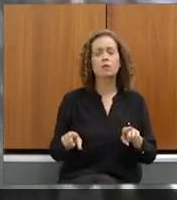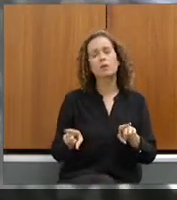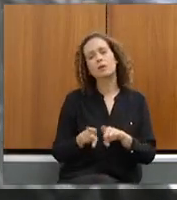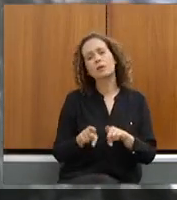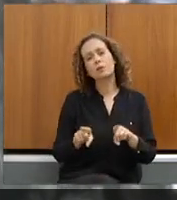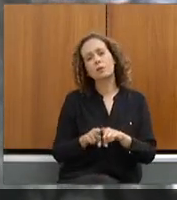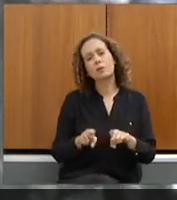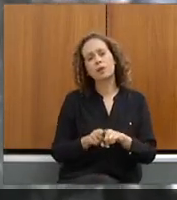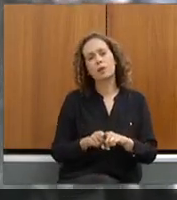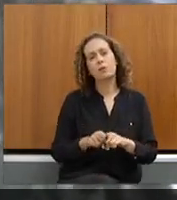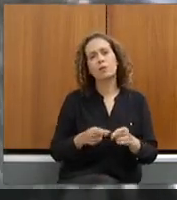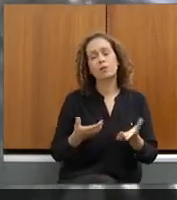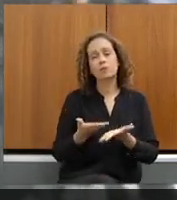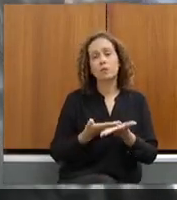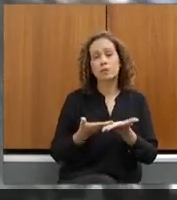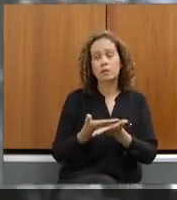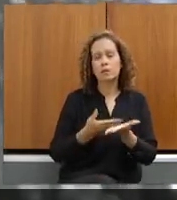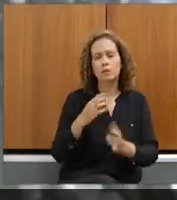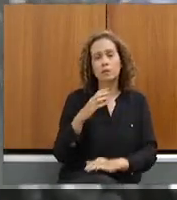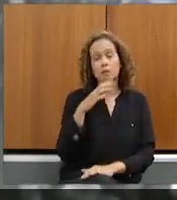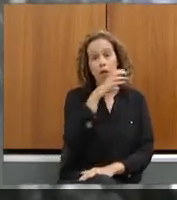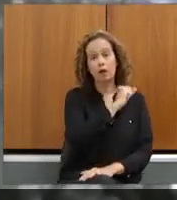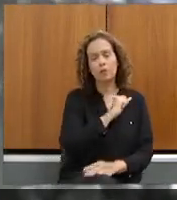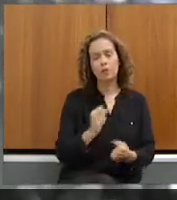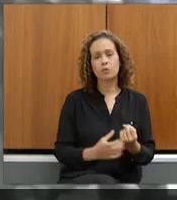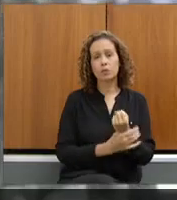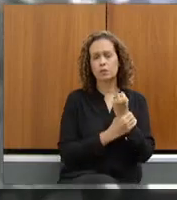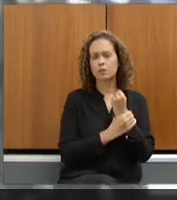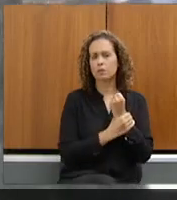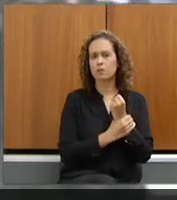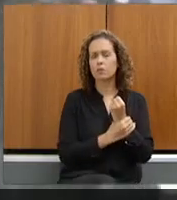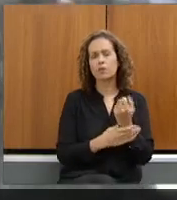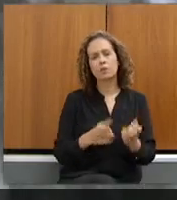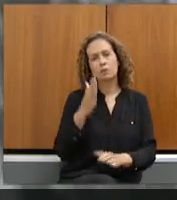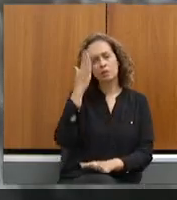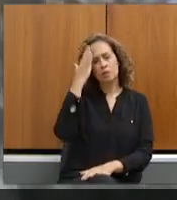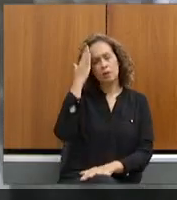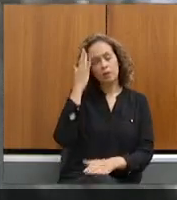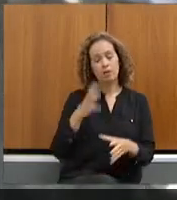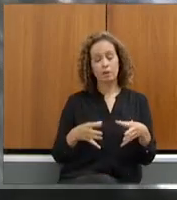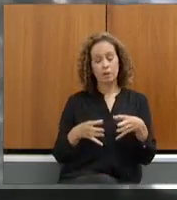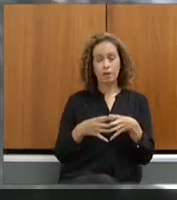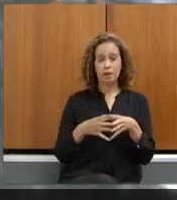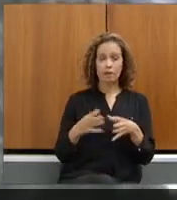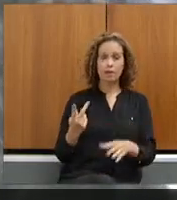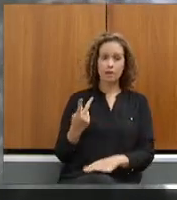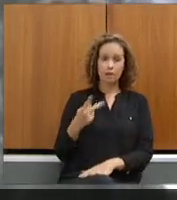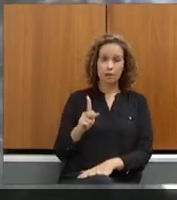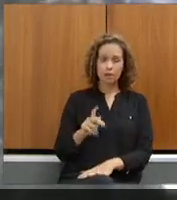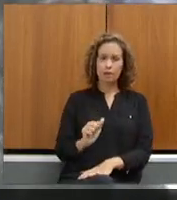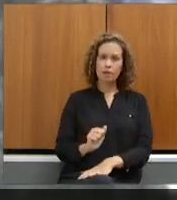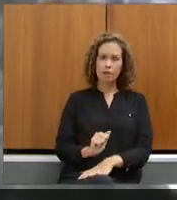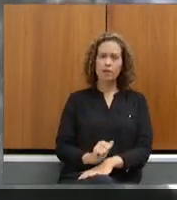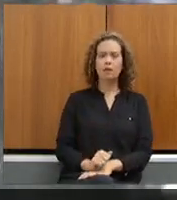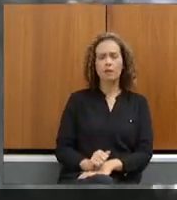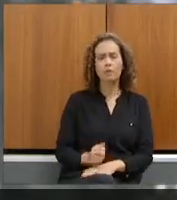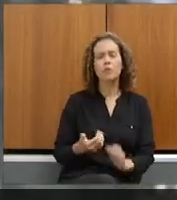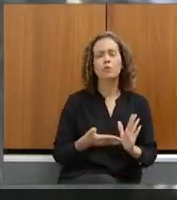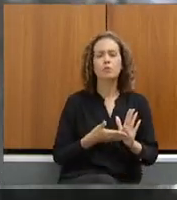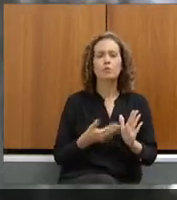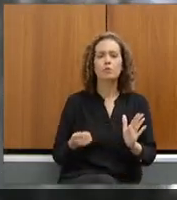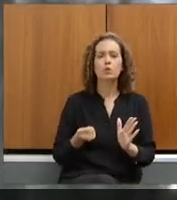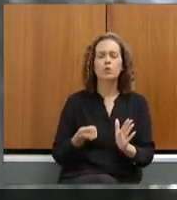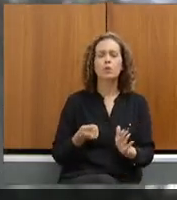rápido de resseguro é saber que a equipe do Senhor retirou o próximo da mente mais de